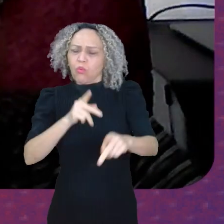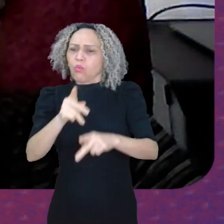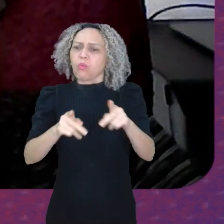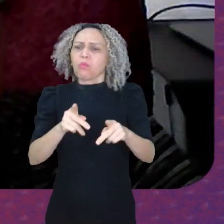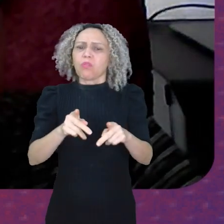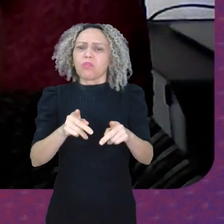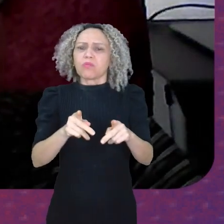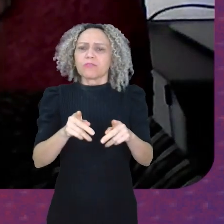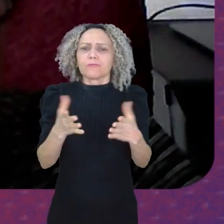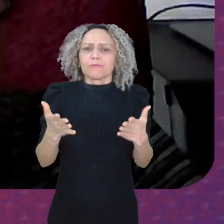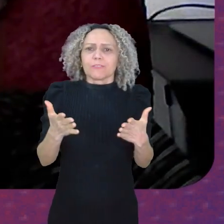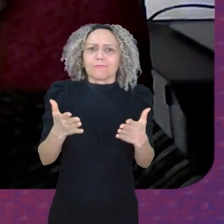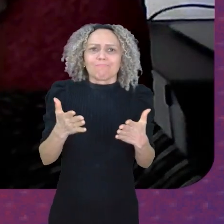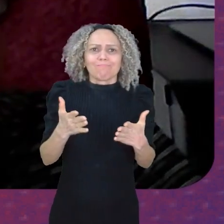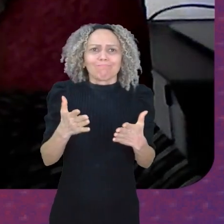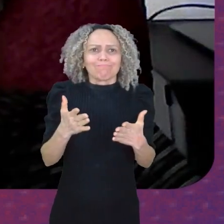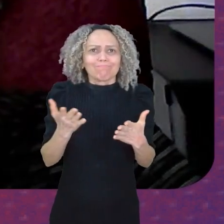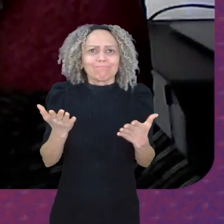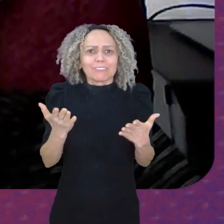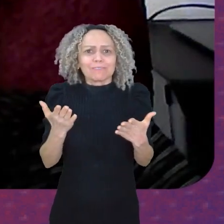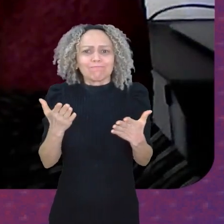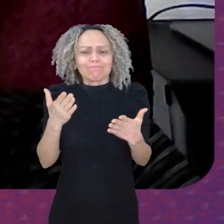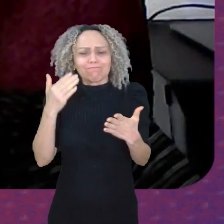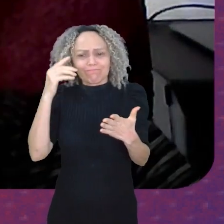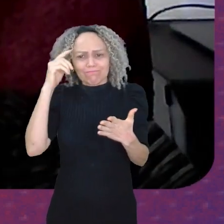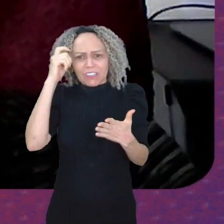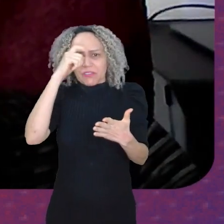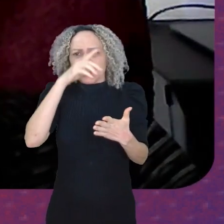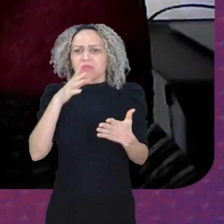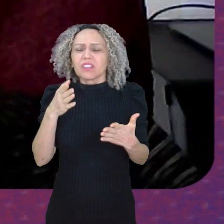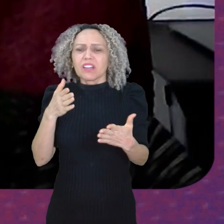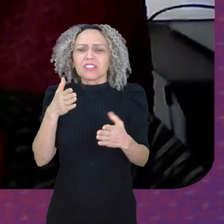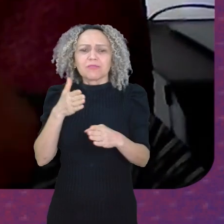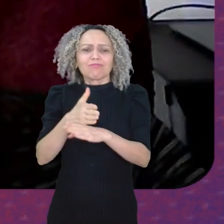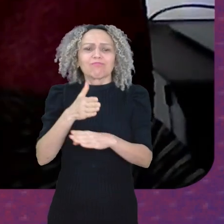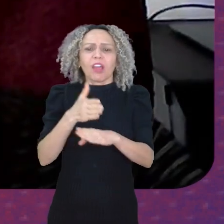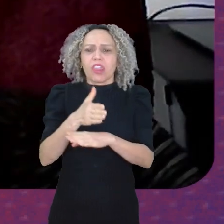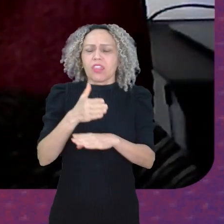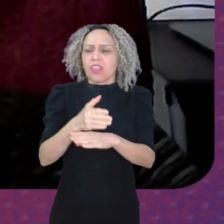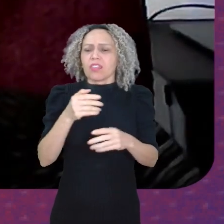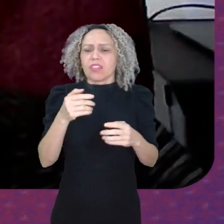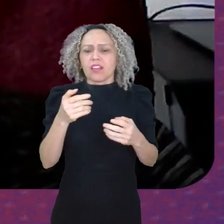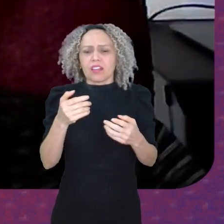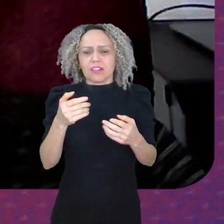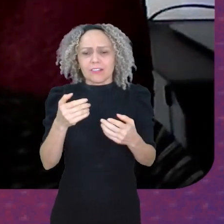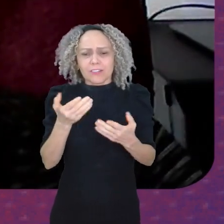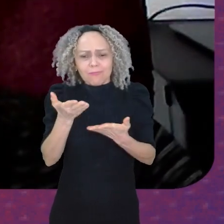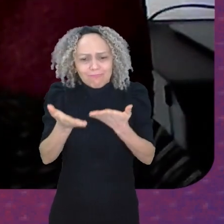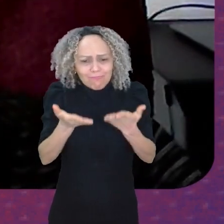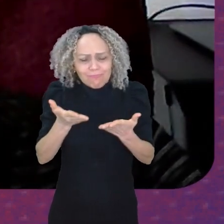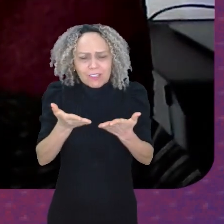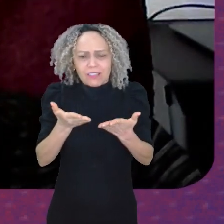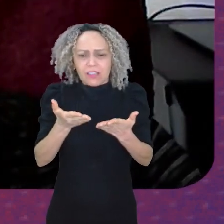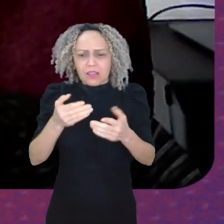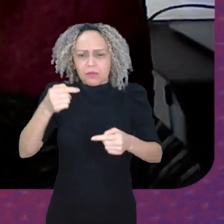acesso às políticas públicas sociais pela